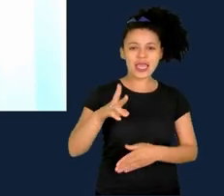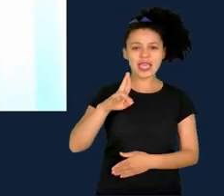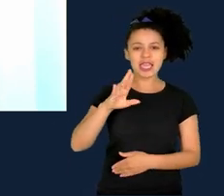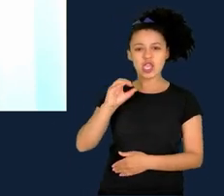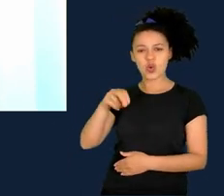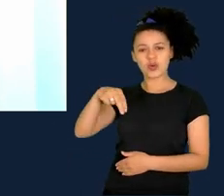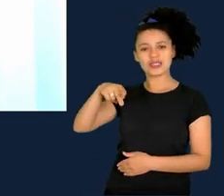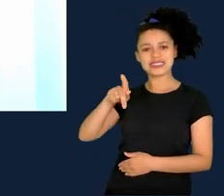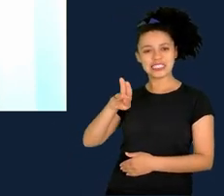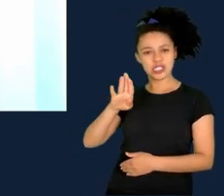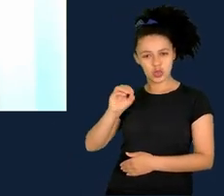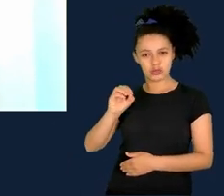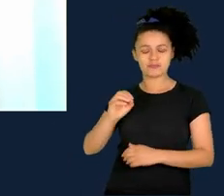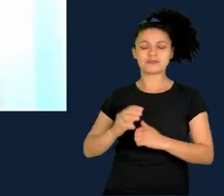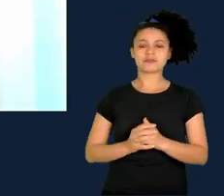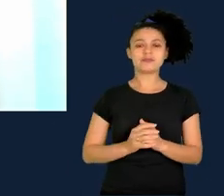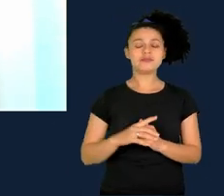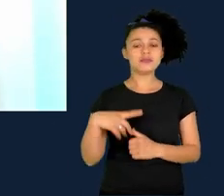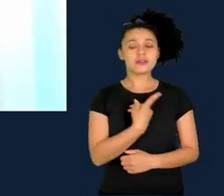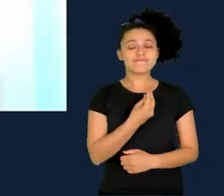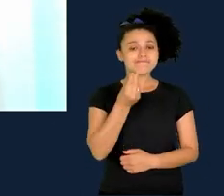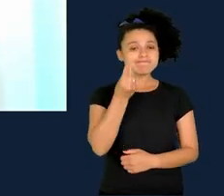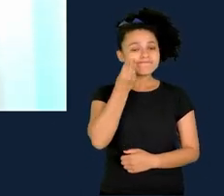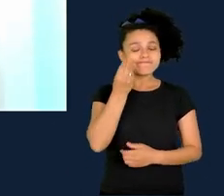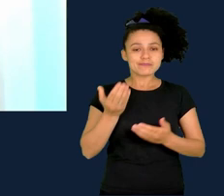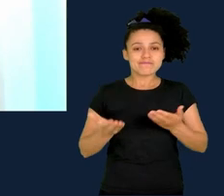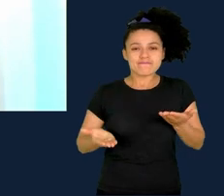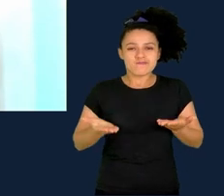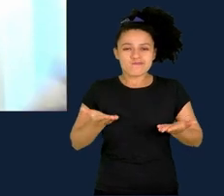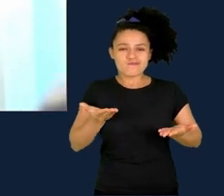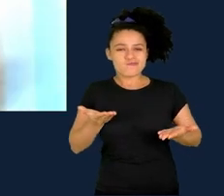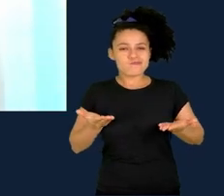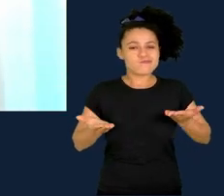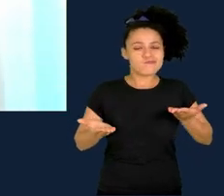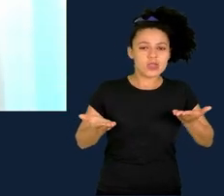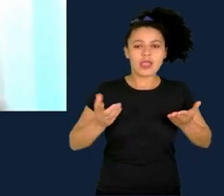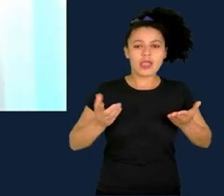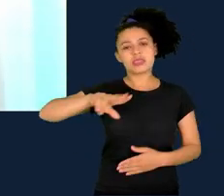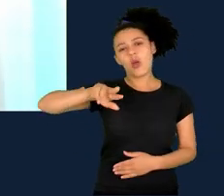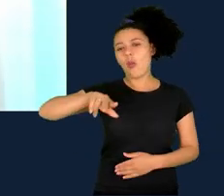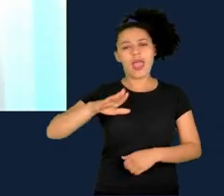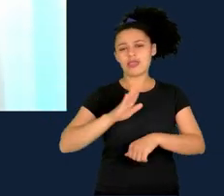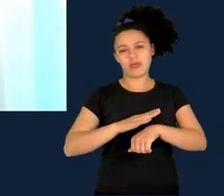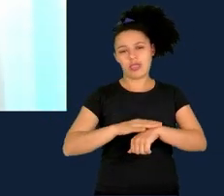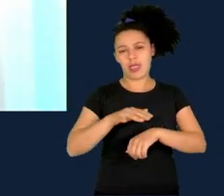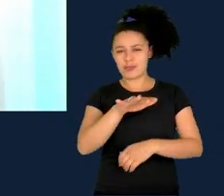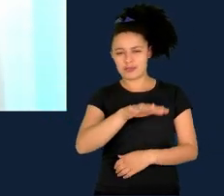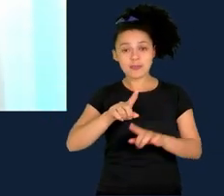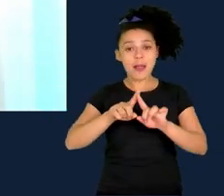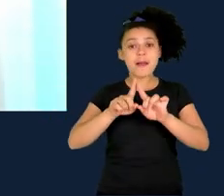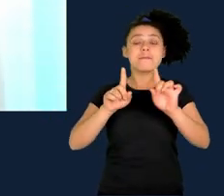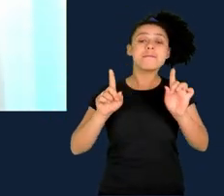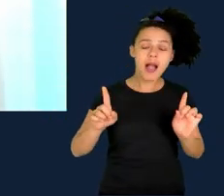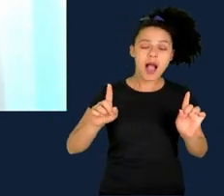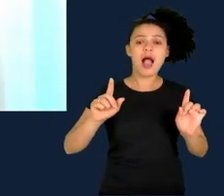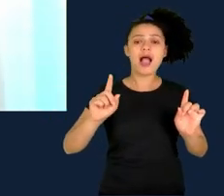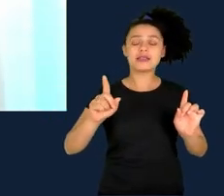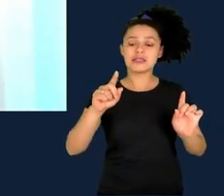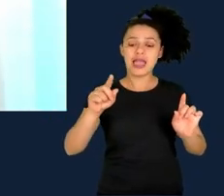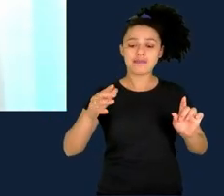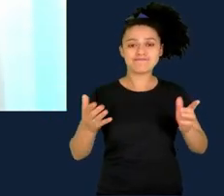justamente tentar fazer o equilíbrio, né? Não do tempo, do espaço, mas de uma